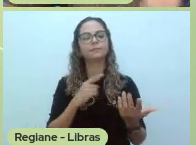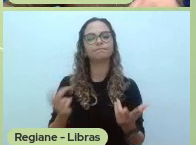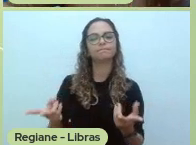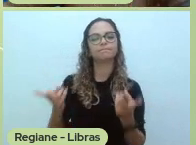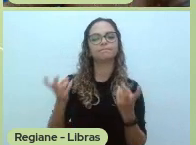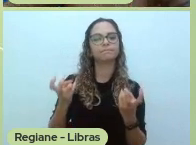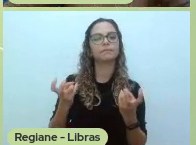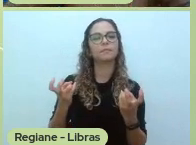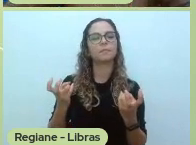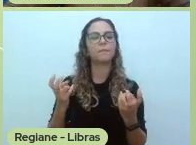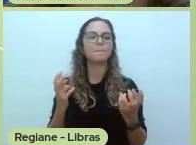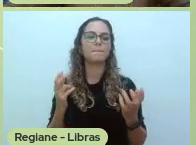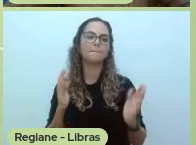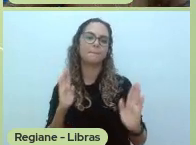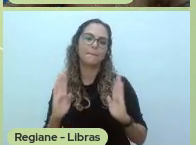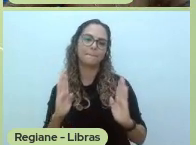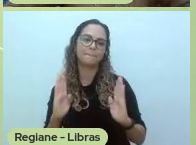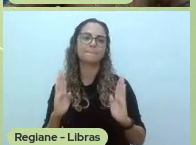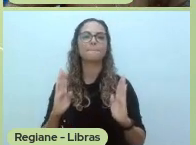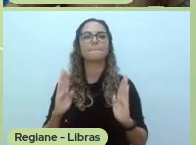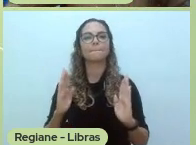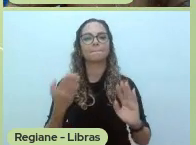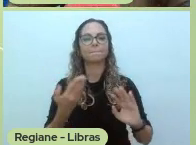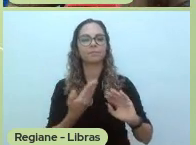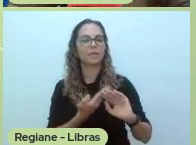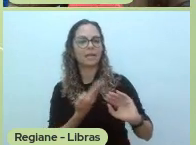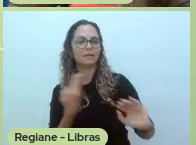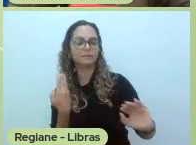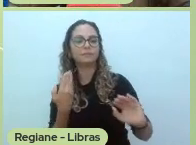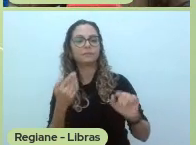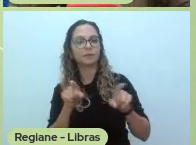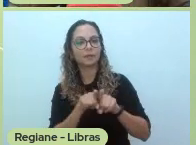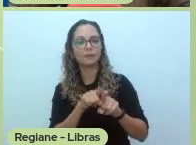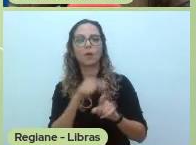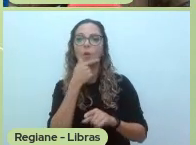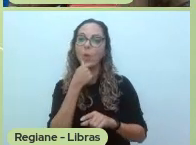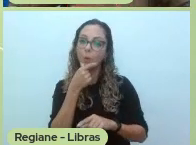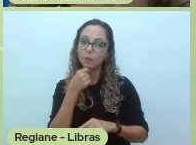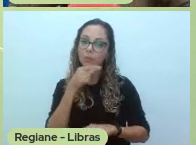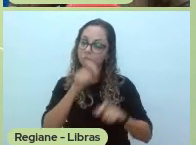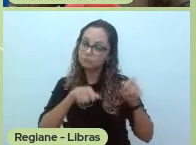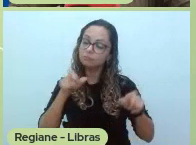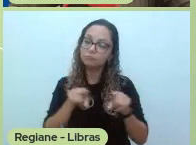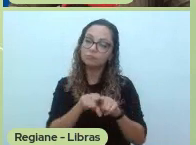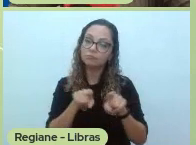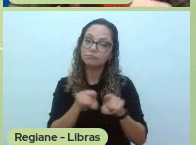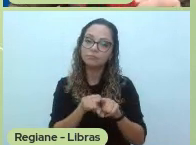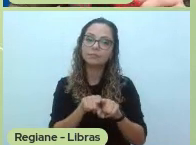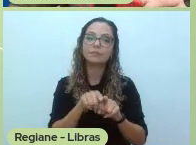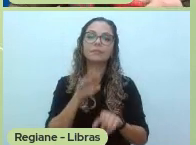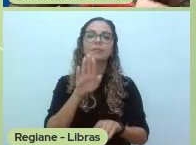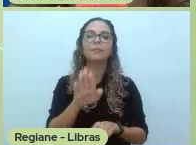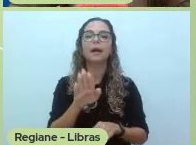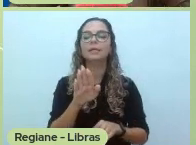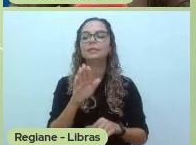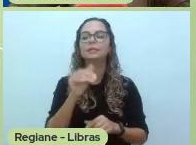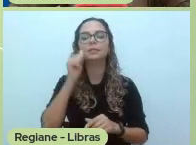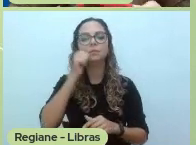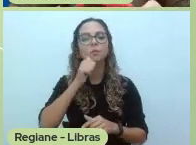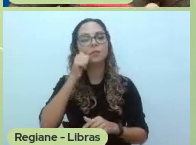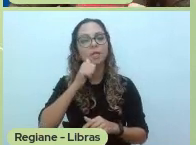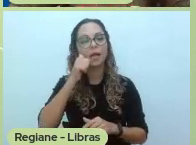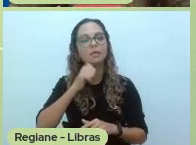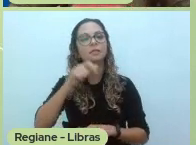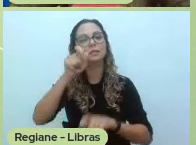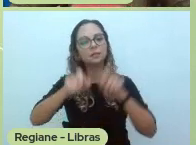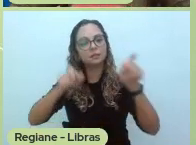né, parental também para homens, para que eles consigam estar presentes nesse momento. Mas falando especificamente das mulheres, a gente tem